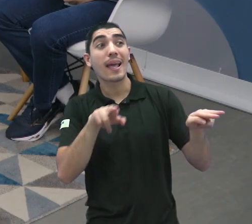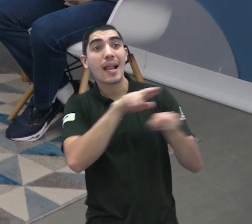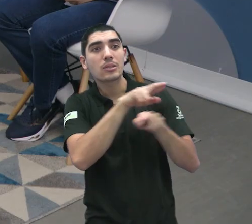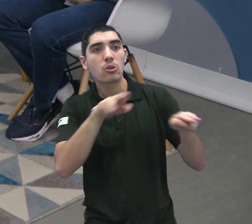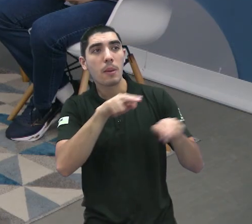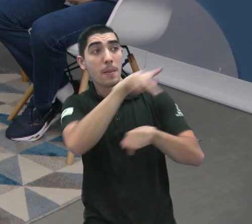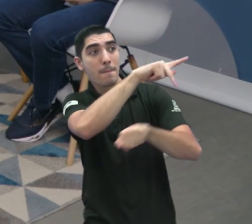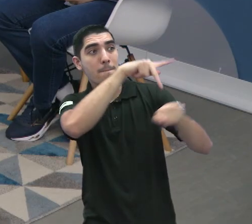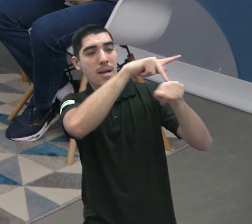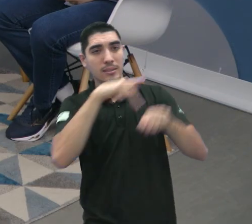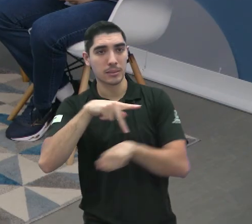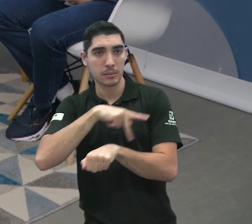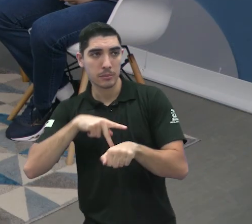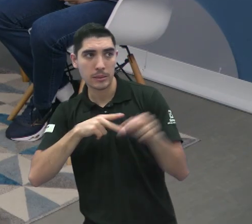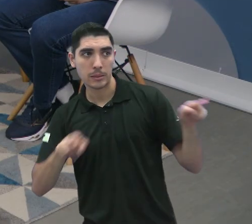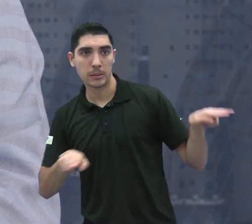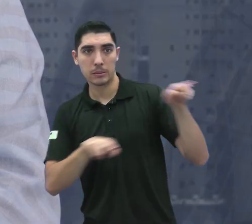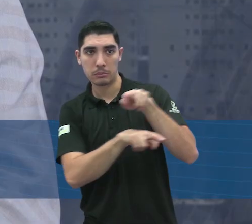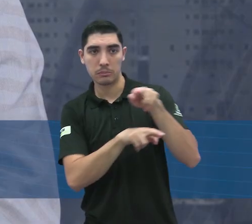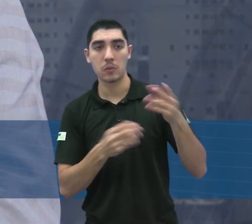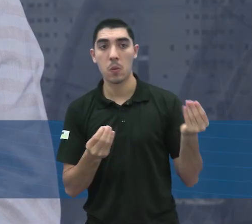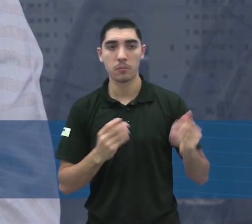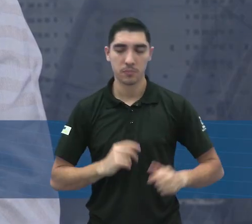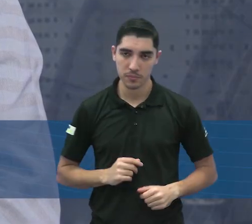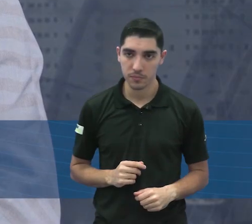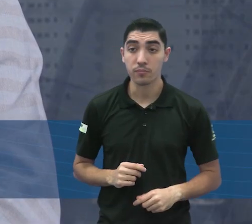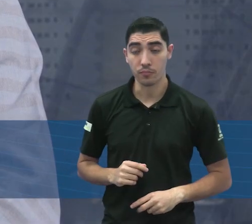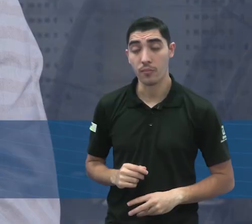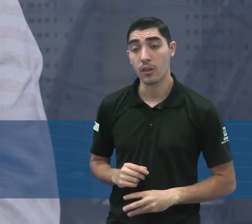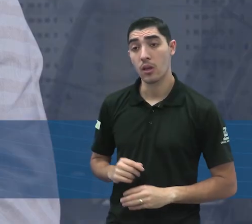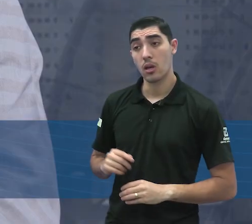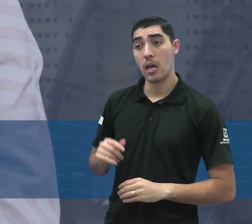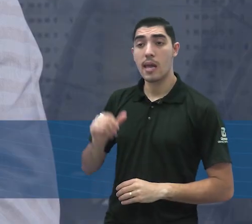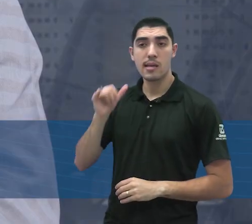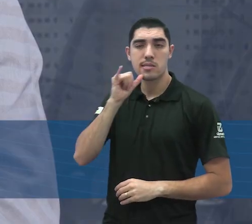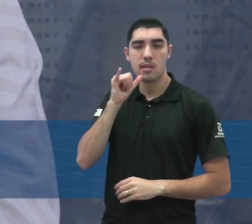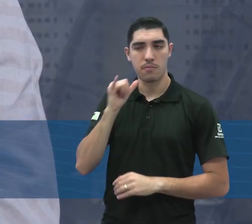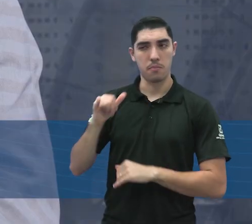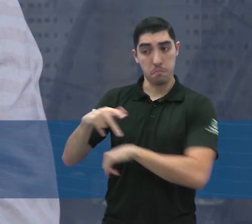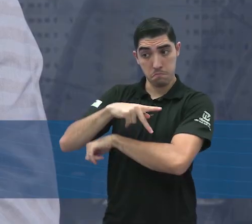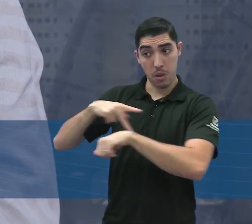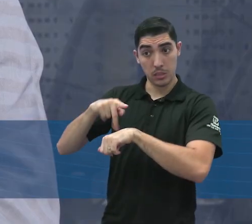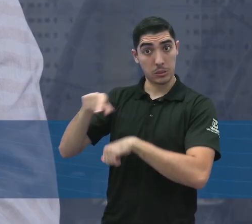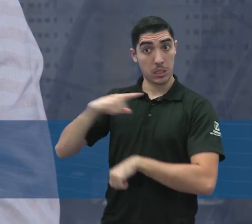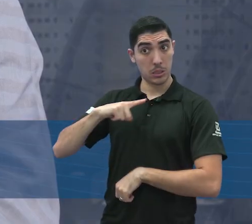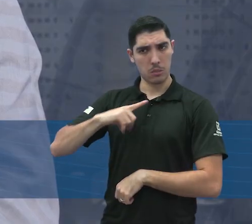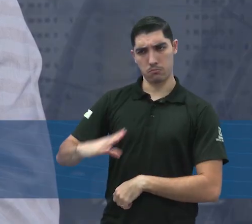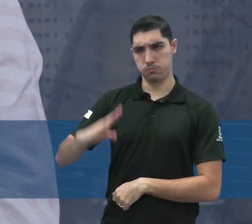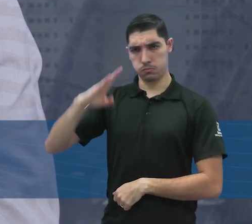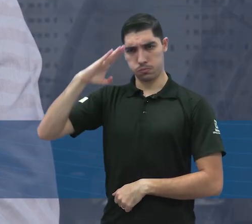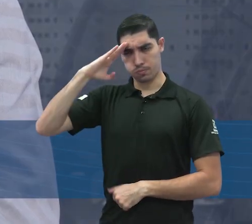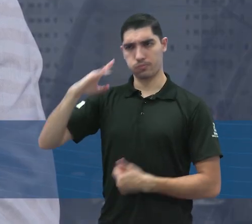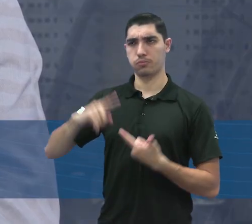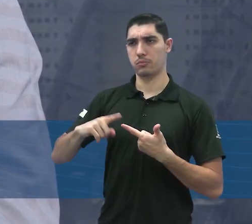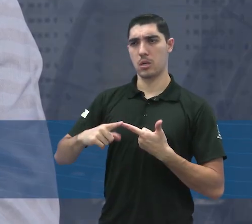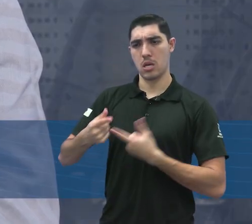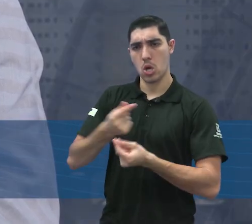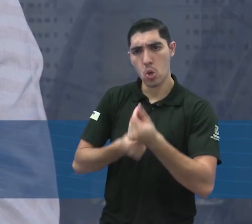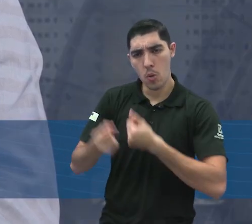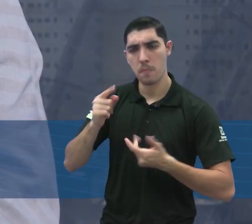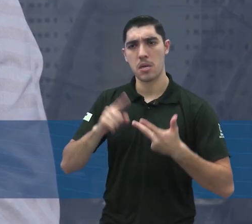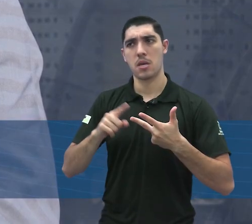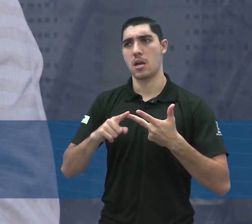Não, todo país que é uma grande potência militar, econômica, nuclear, financeira,